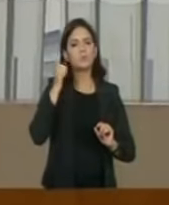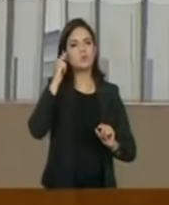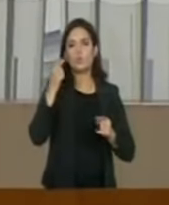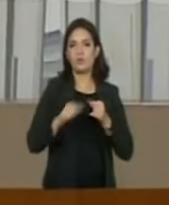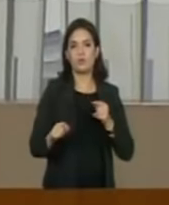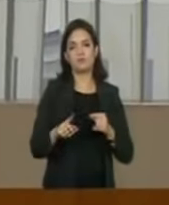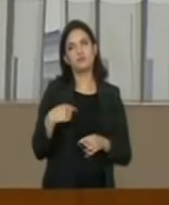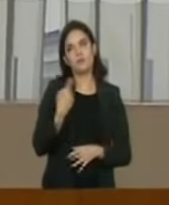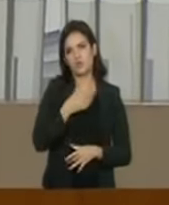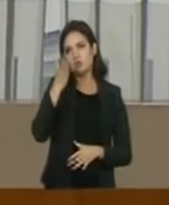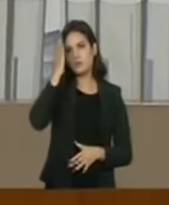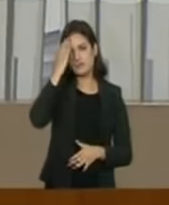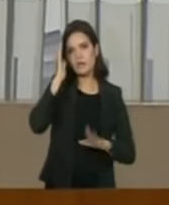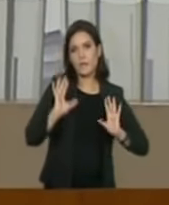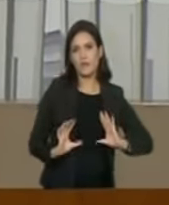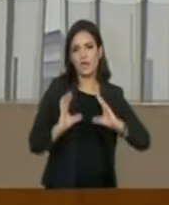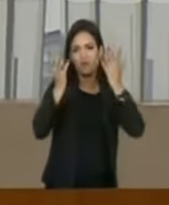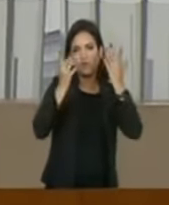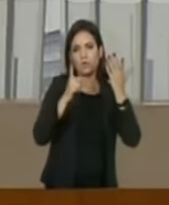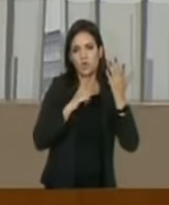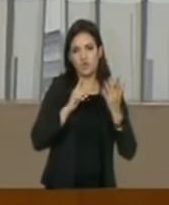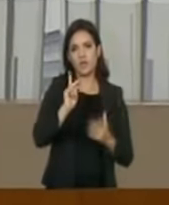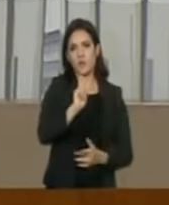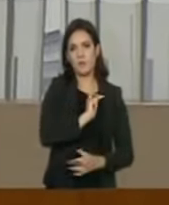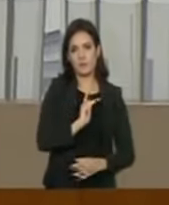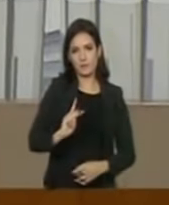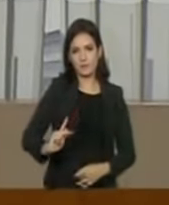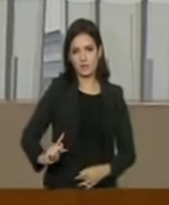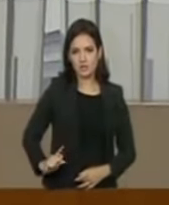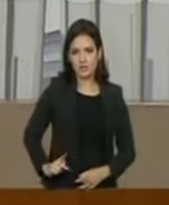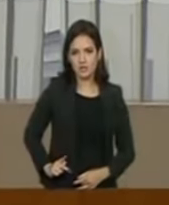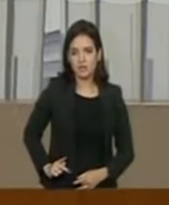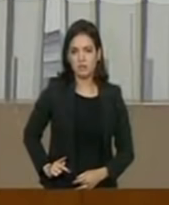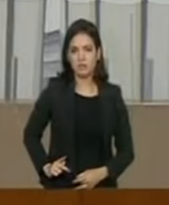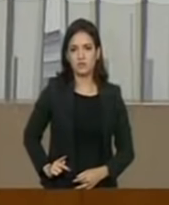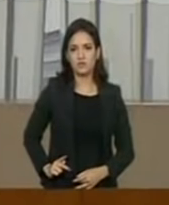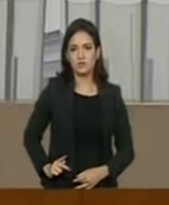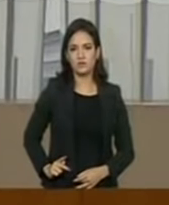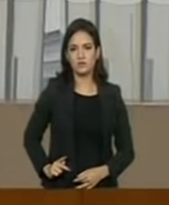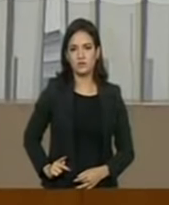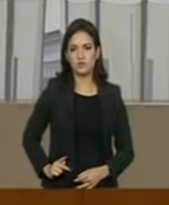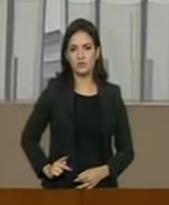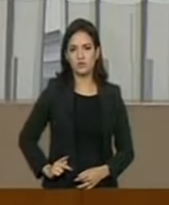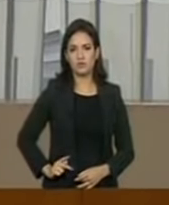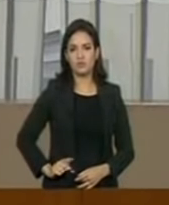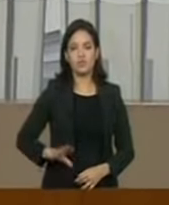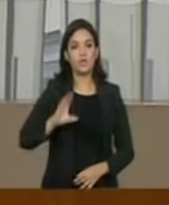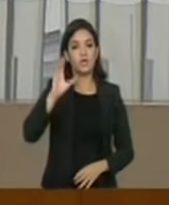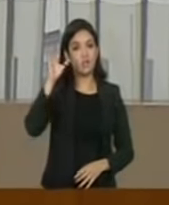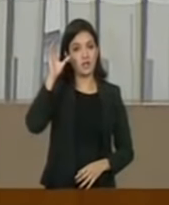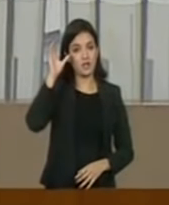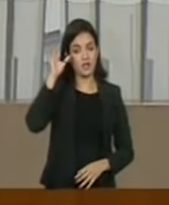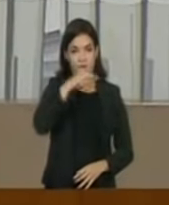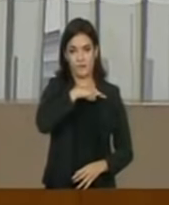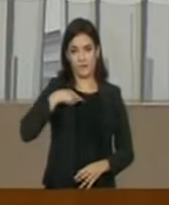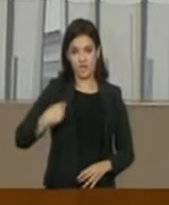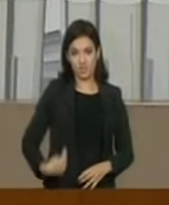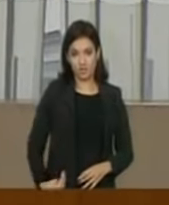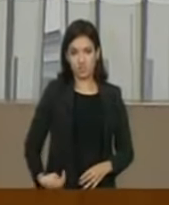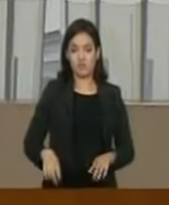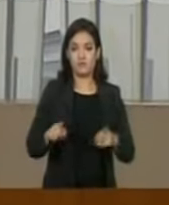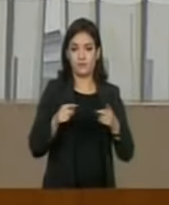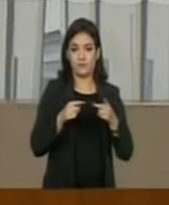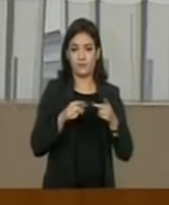que envolve a que envolve o presidente da república o popular da china envolve o